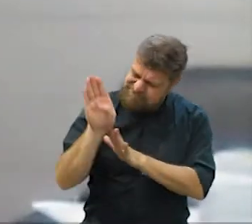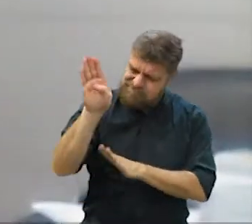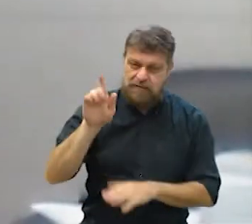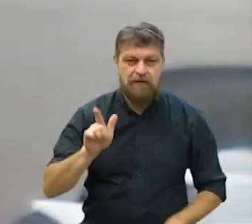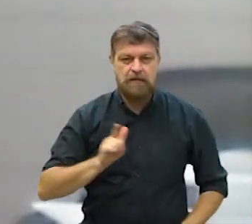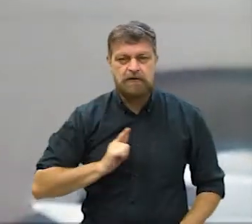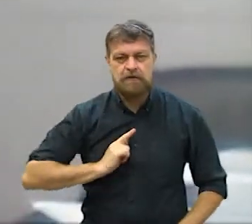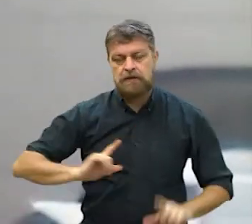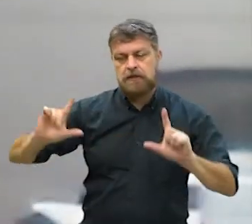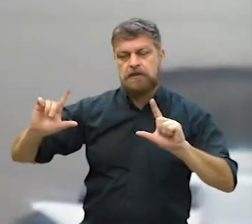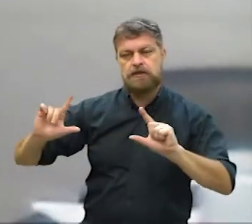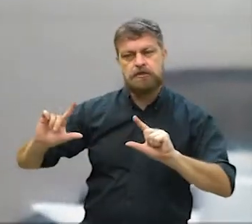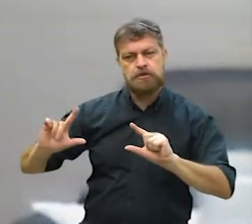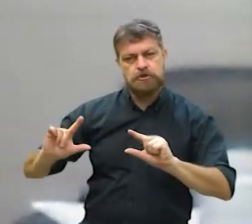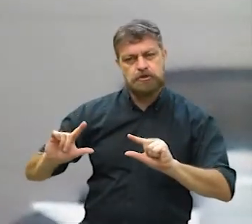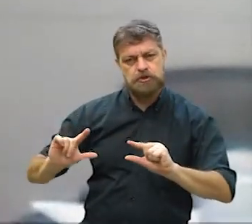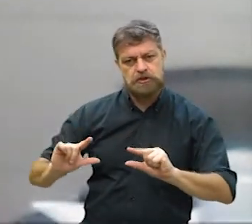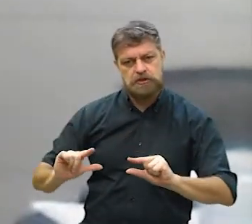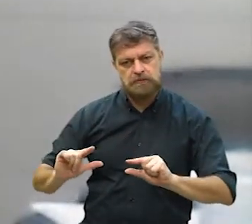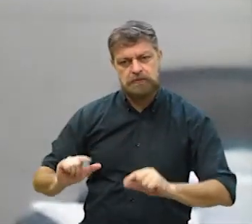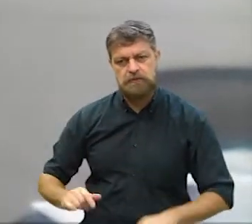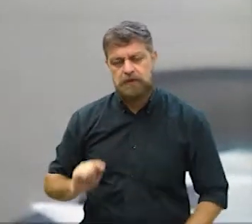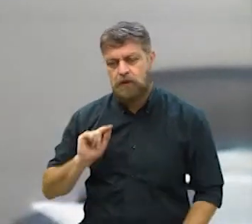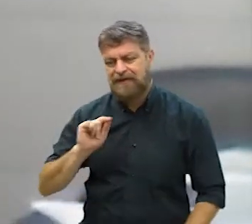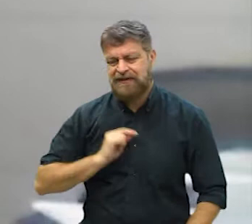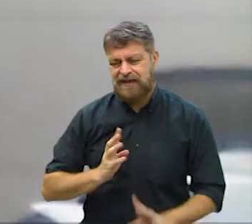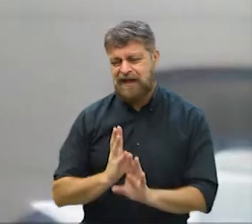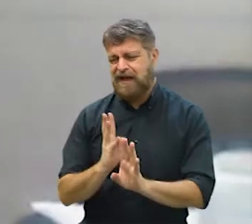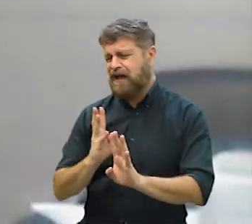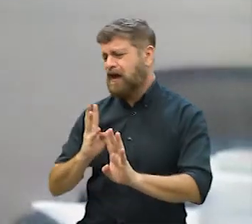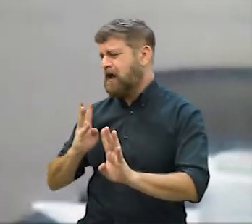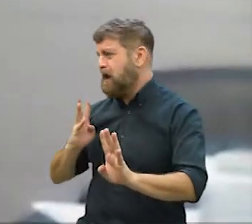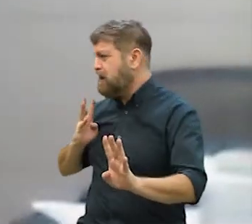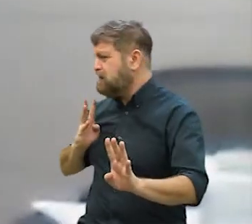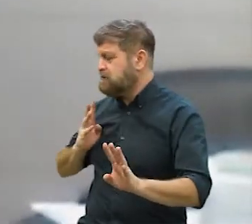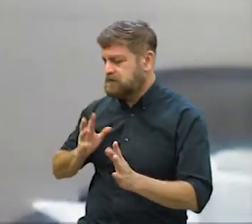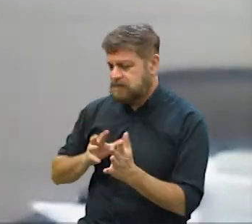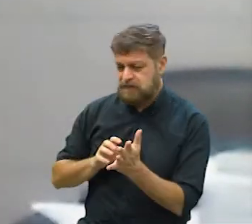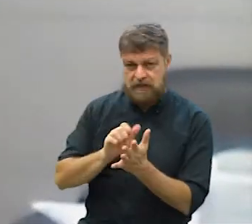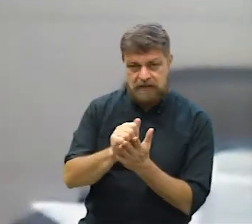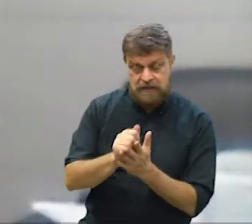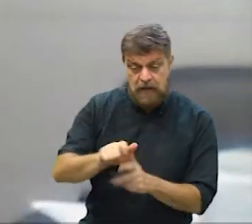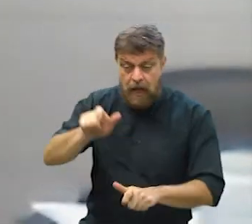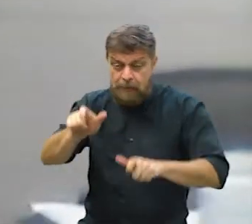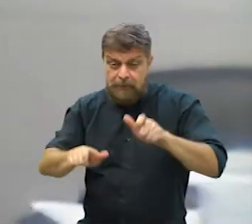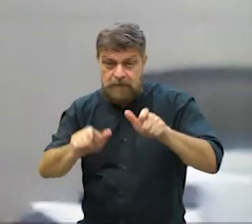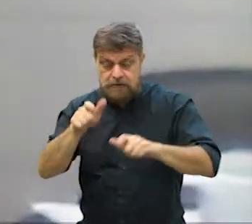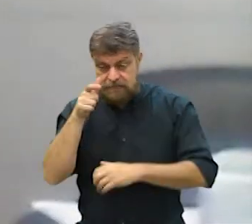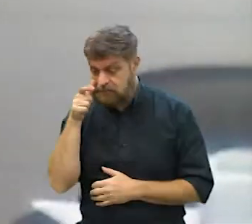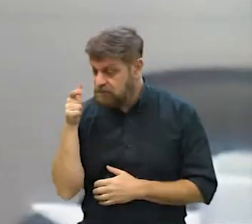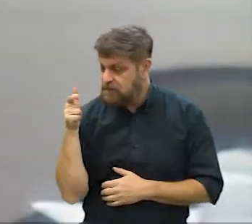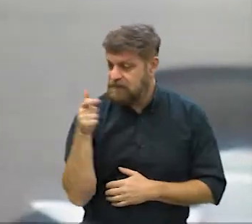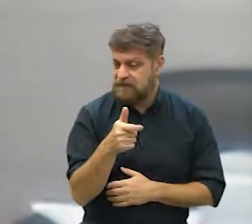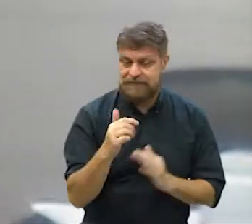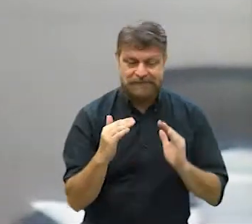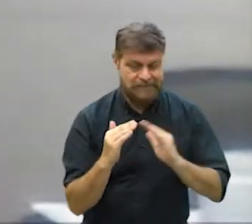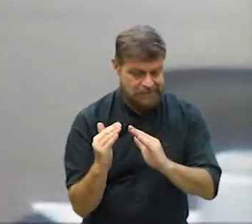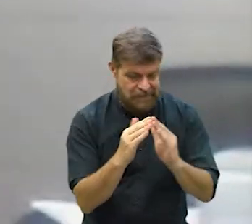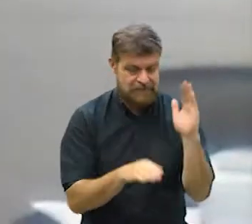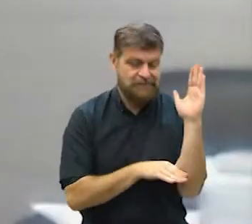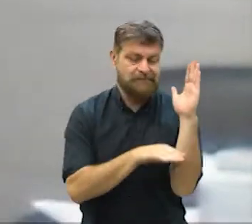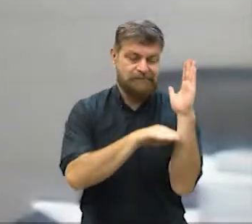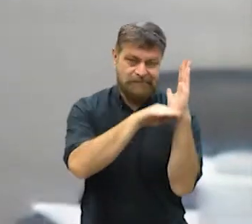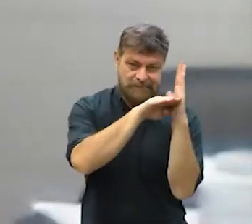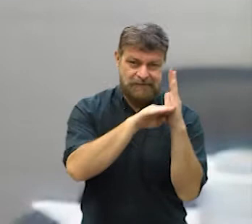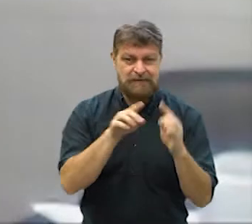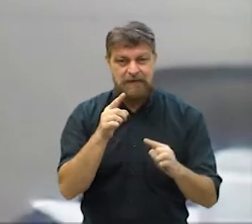tá? Diminuir substancialmente a lista que nós temos de cadastrados, interessados em